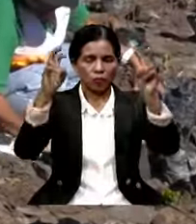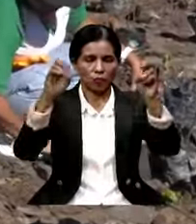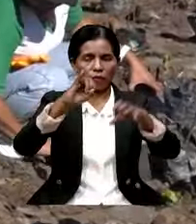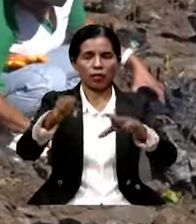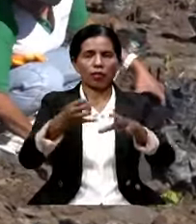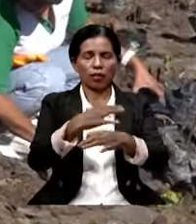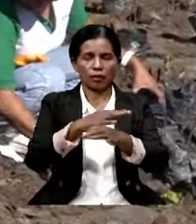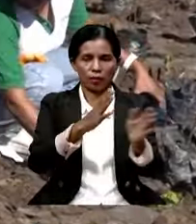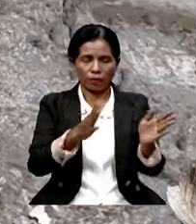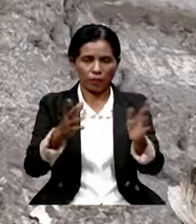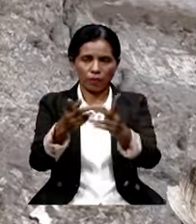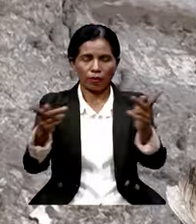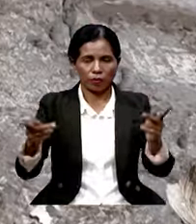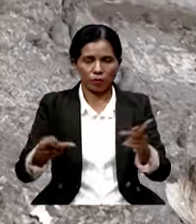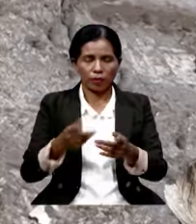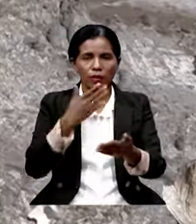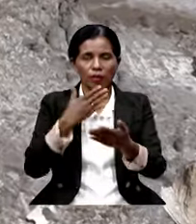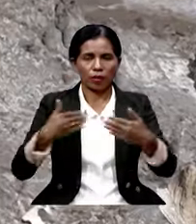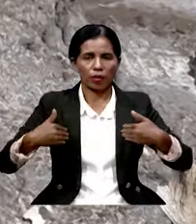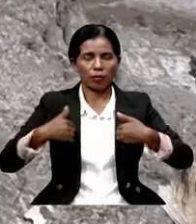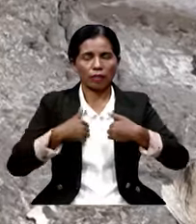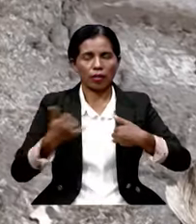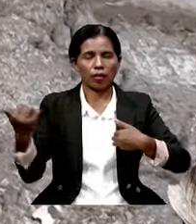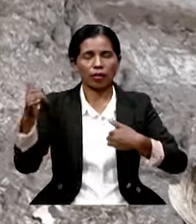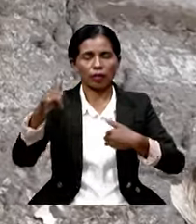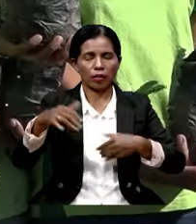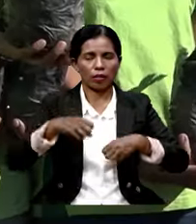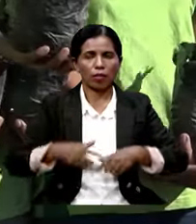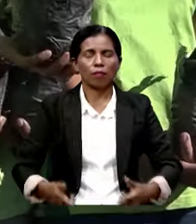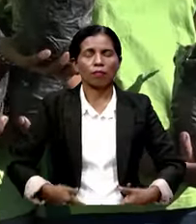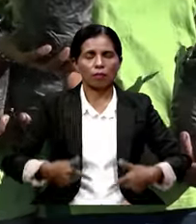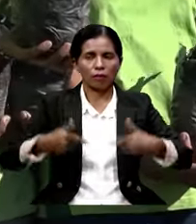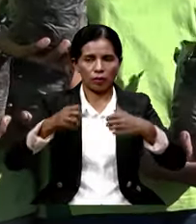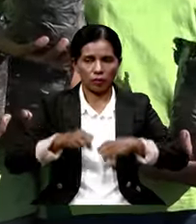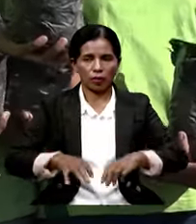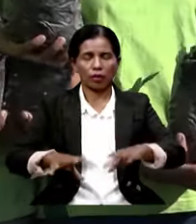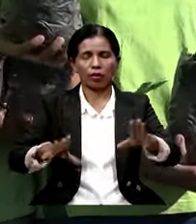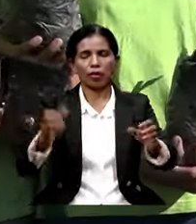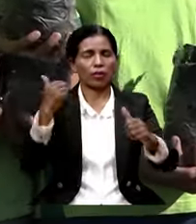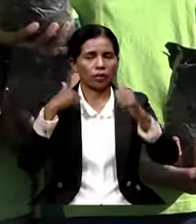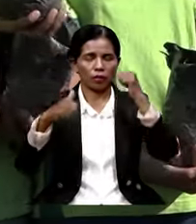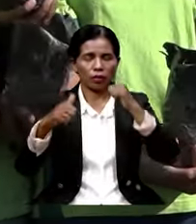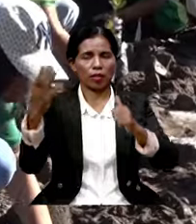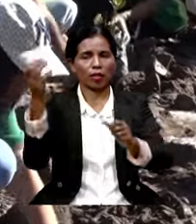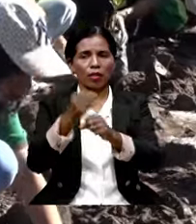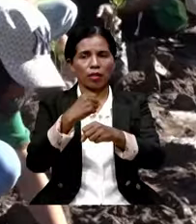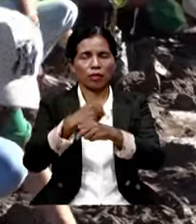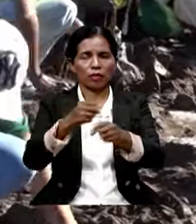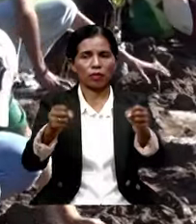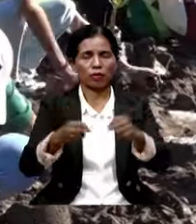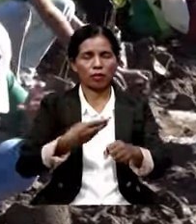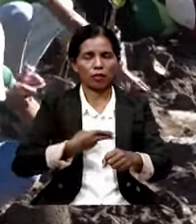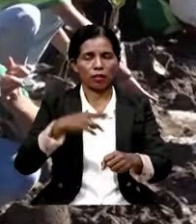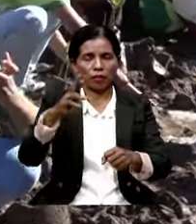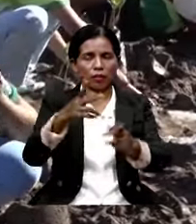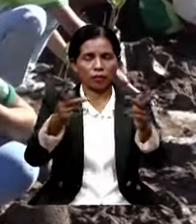hadia no prepara fatin seguro ba animal sira neve mori siha área costeira. Atividade ne halau iha dolokoan suku hera posto